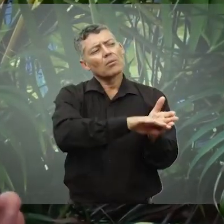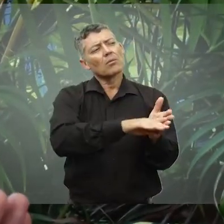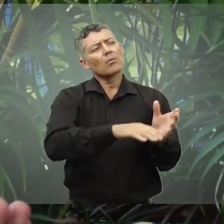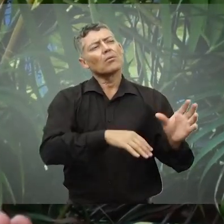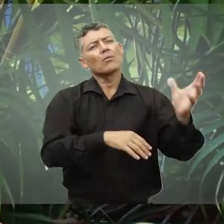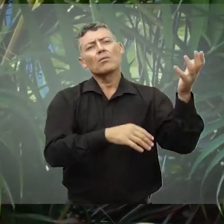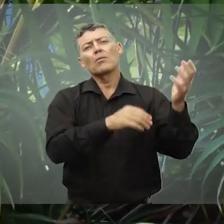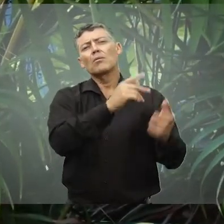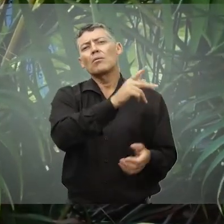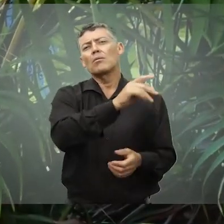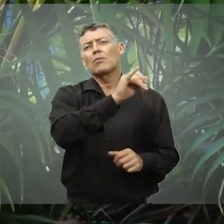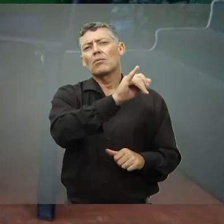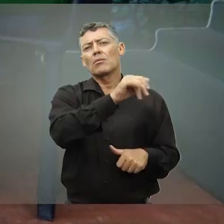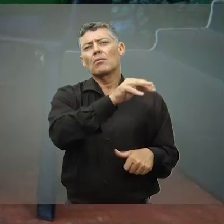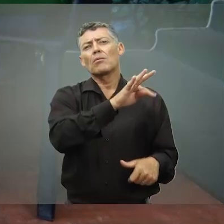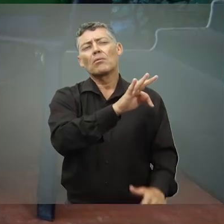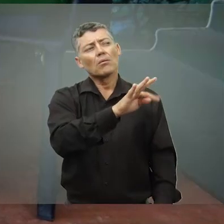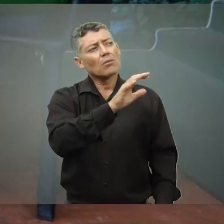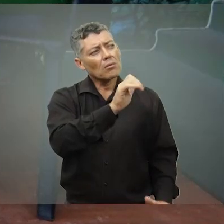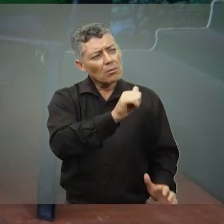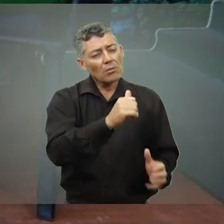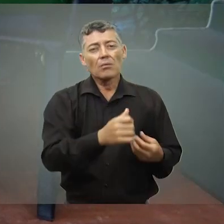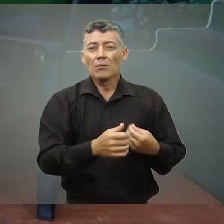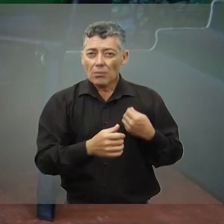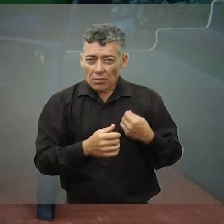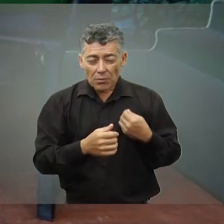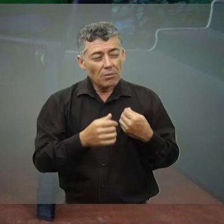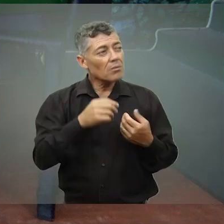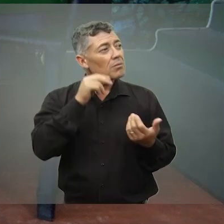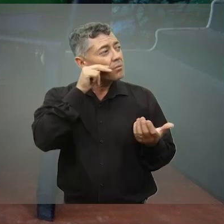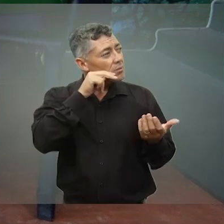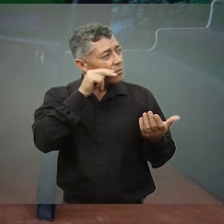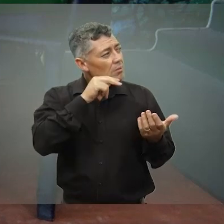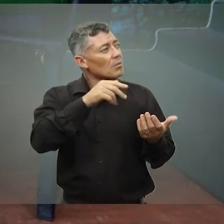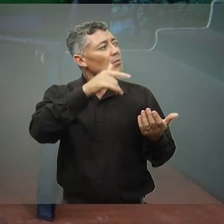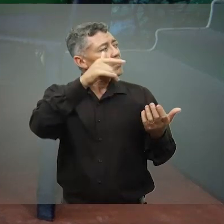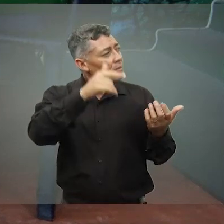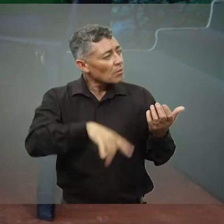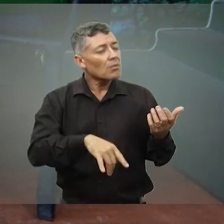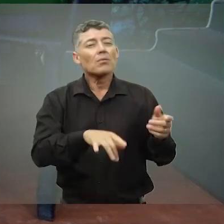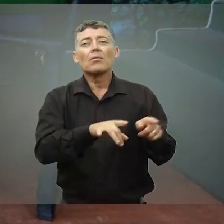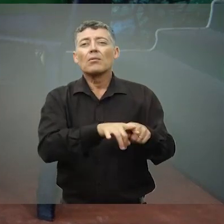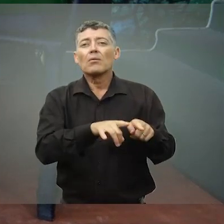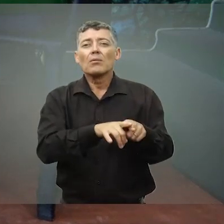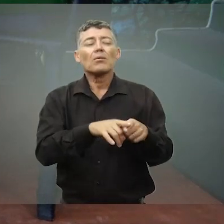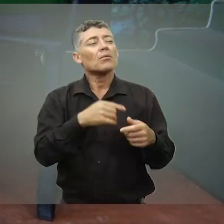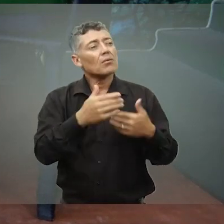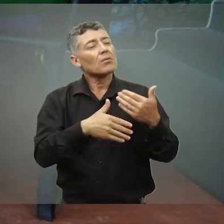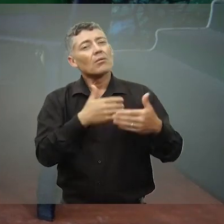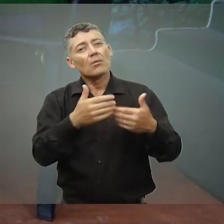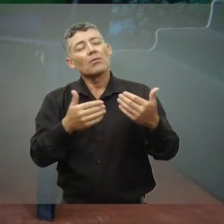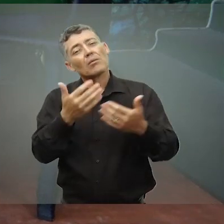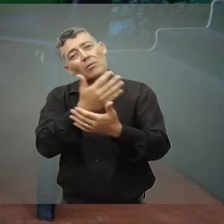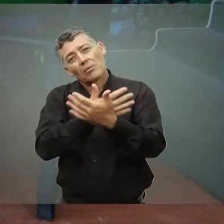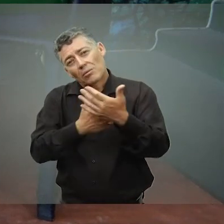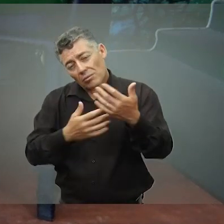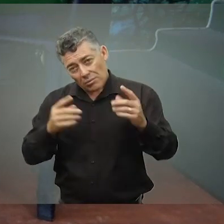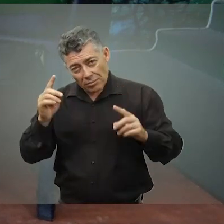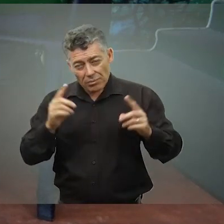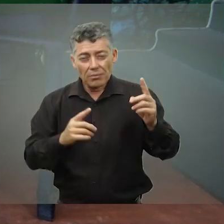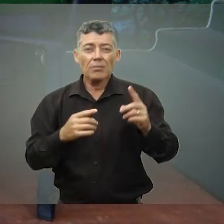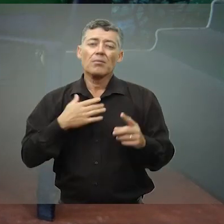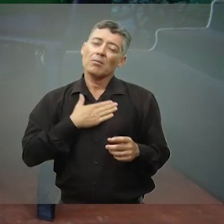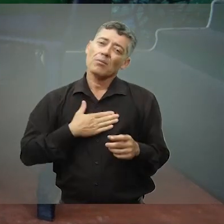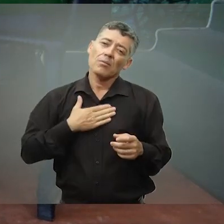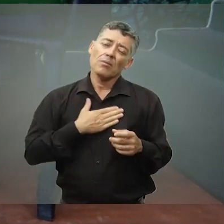na Pimenta, depois veio o ao vivo da Pimenta que foi gravado aqui em Natal, eu regravei. Olha. E depois disso eu continuo tocando, então eu gosto pouco dela.